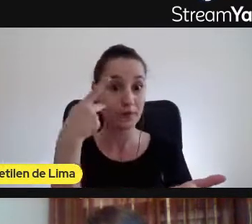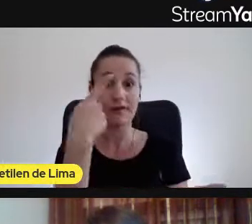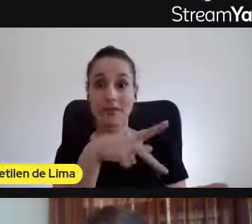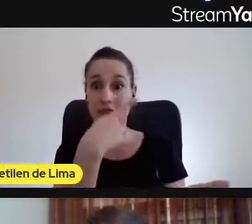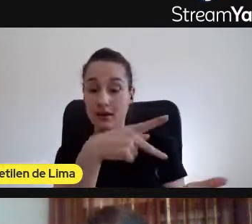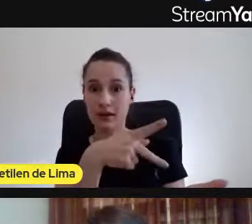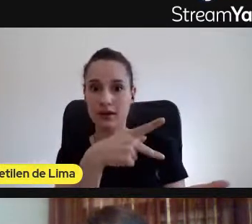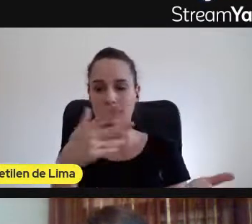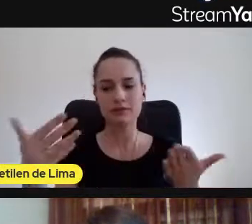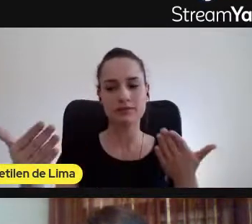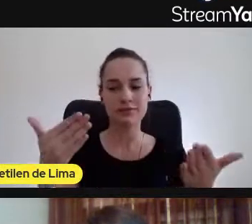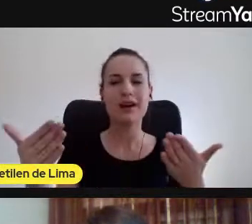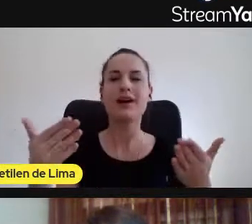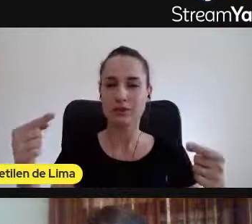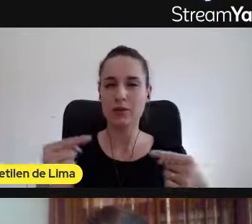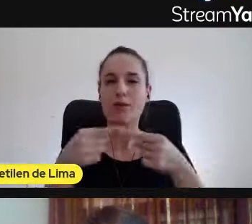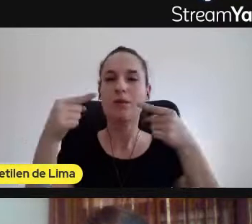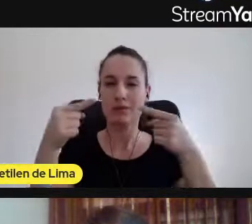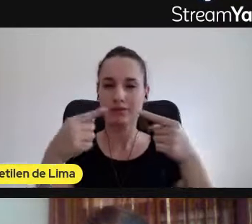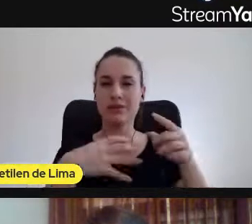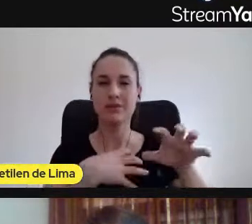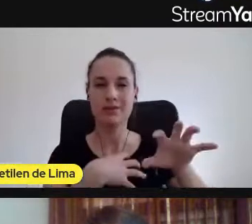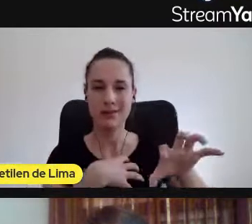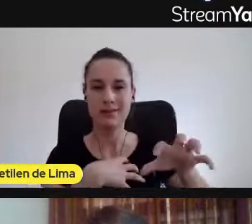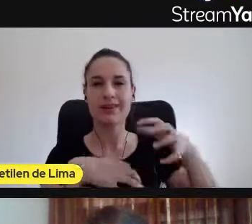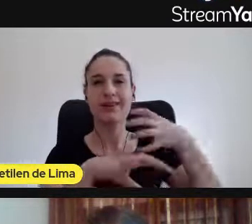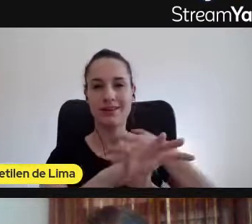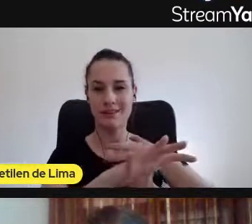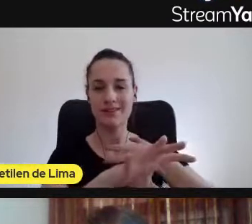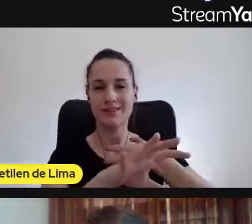falas de tipo, onde está Deus, se é que ele existe,